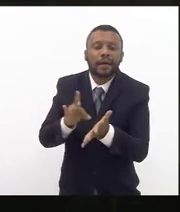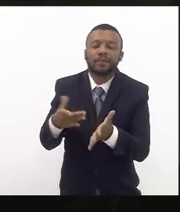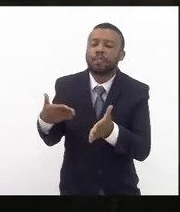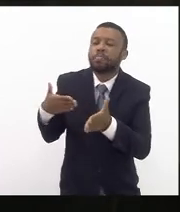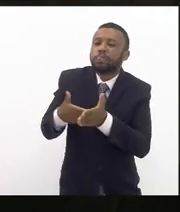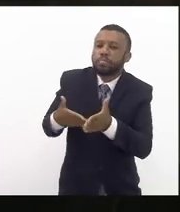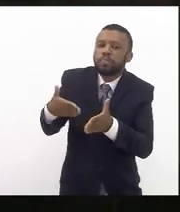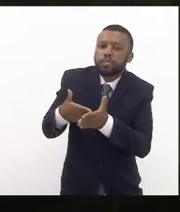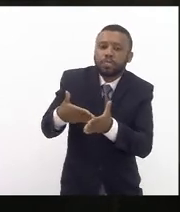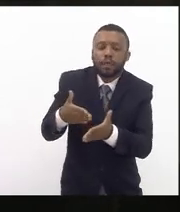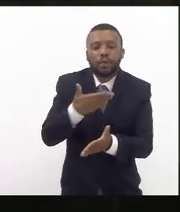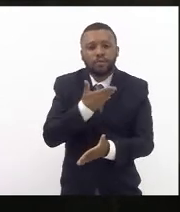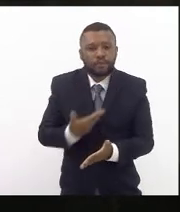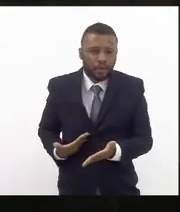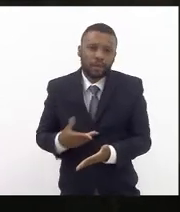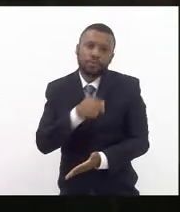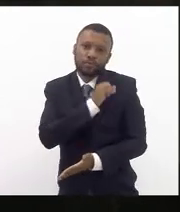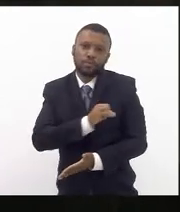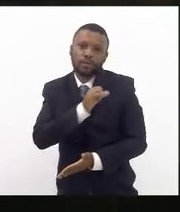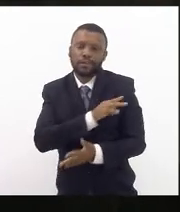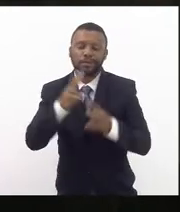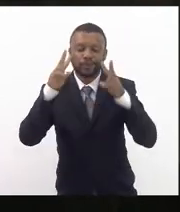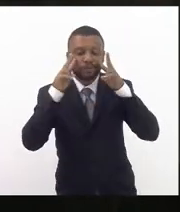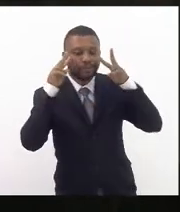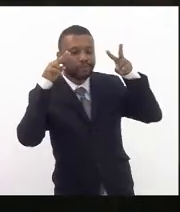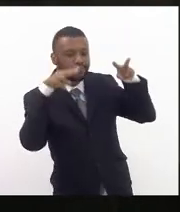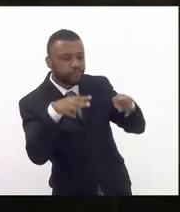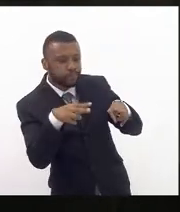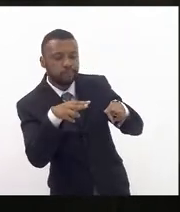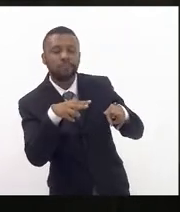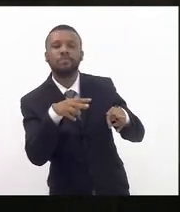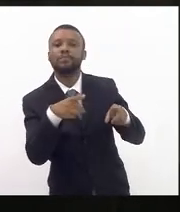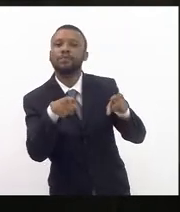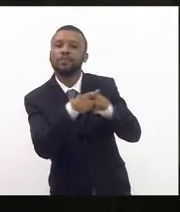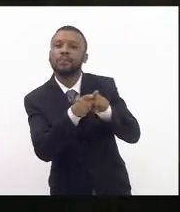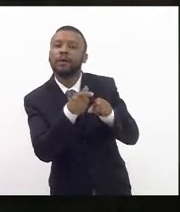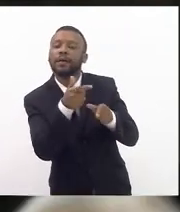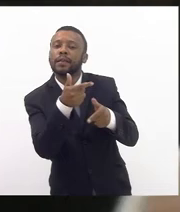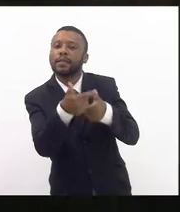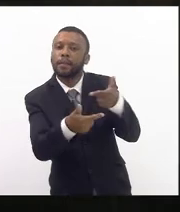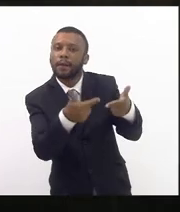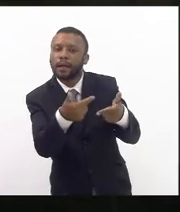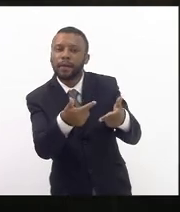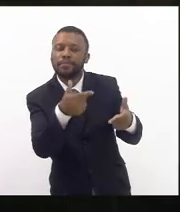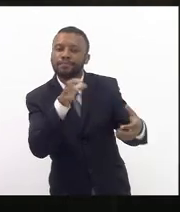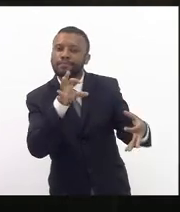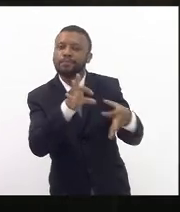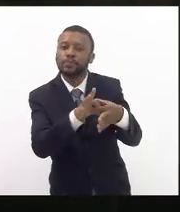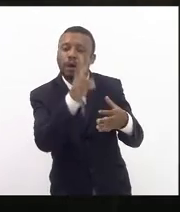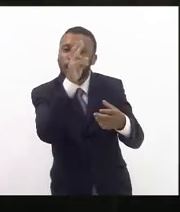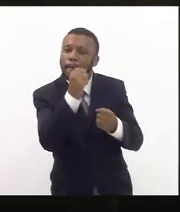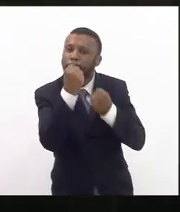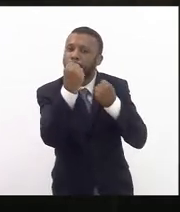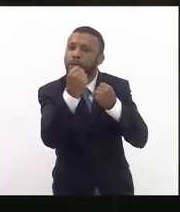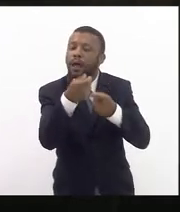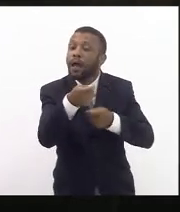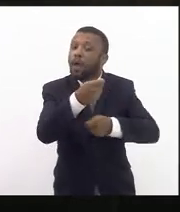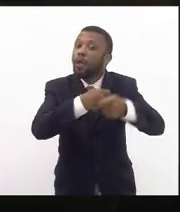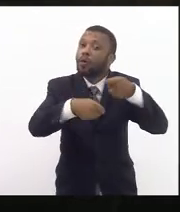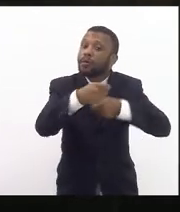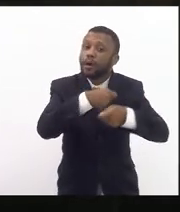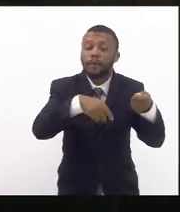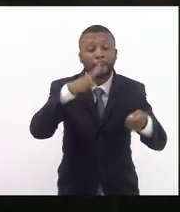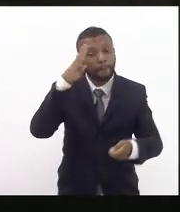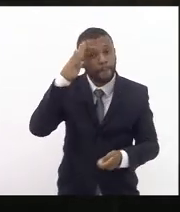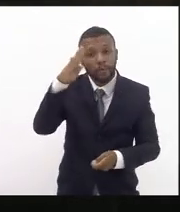inviabiliza que o Estado do Rio de Janeiro seja reconhecido e trabalhado com seu potencial econômico, inclusive de